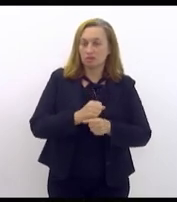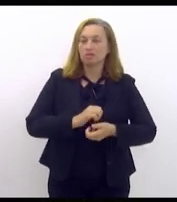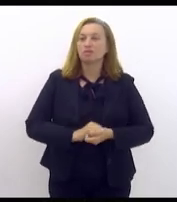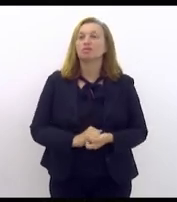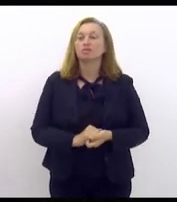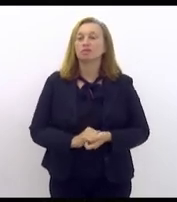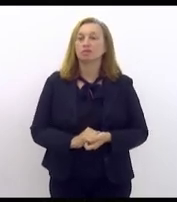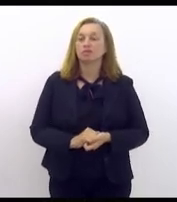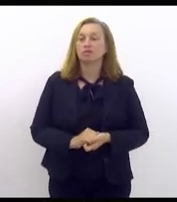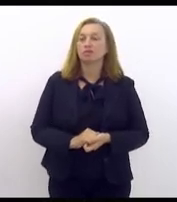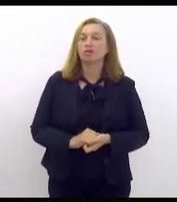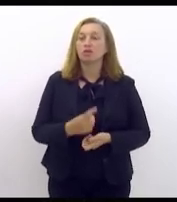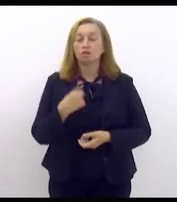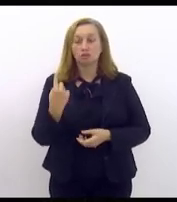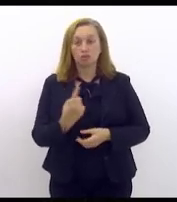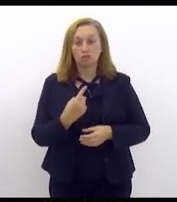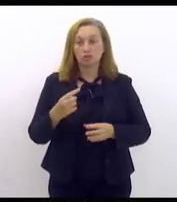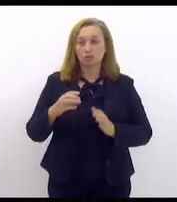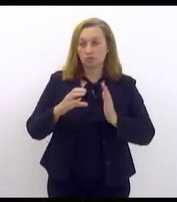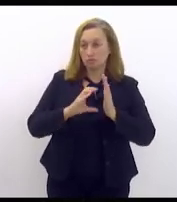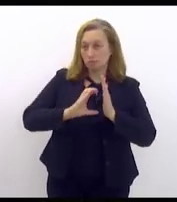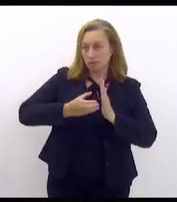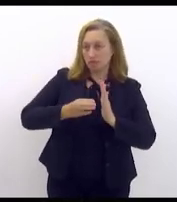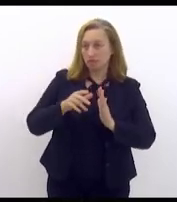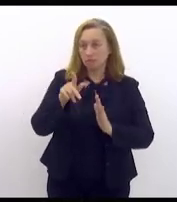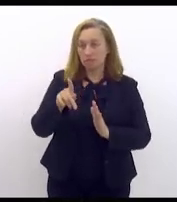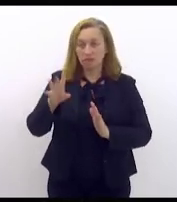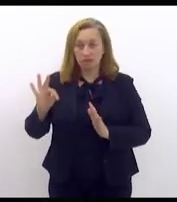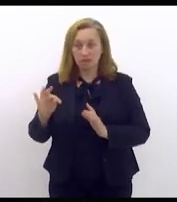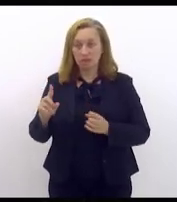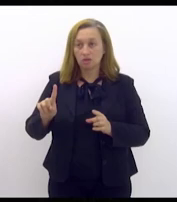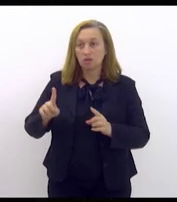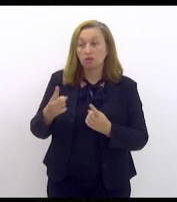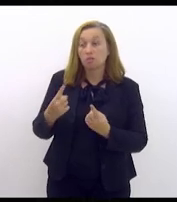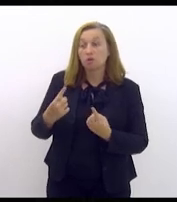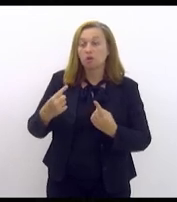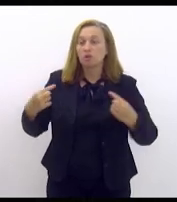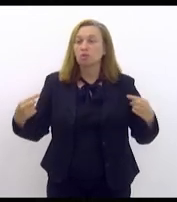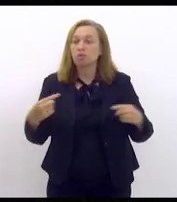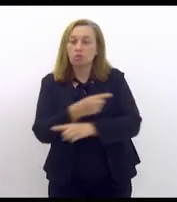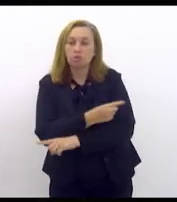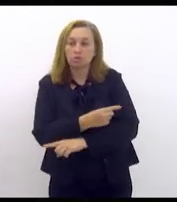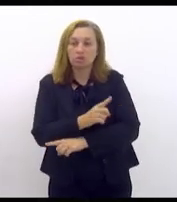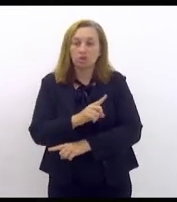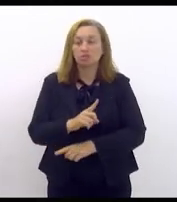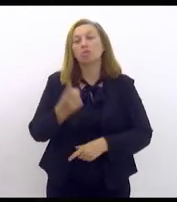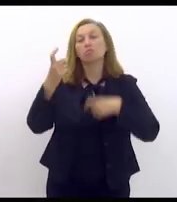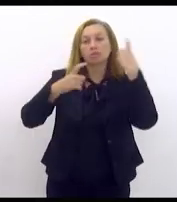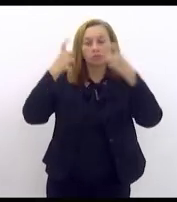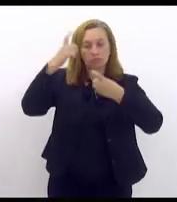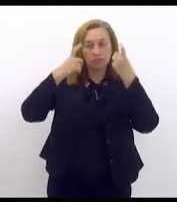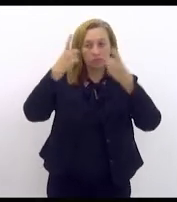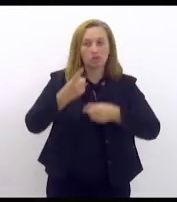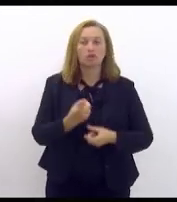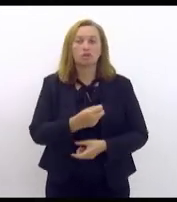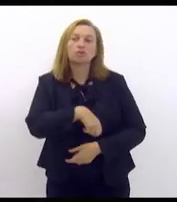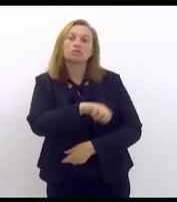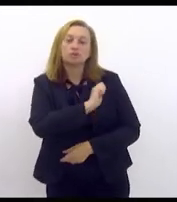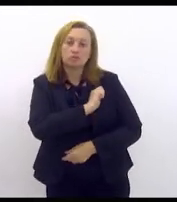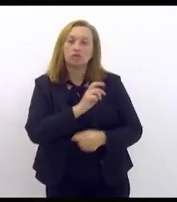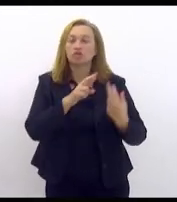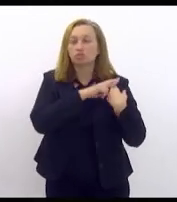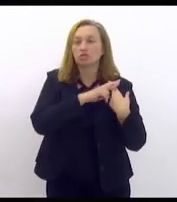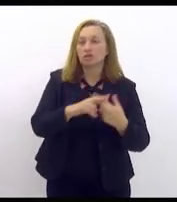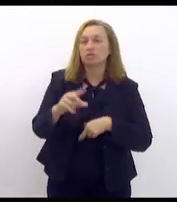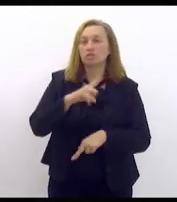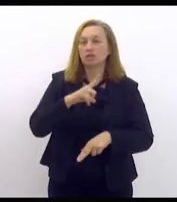do PT, somos oposição. A gente tem muita preocupação com a situação fiscal e temos responsabilidade